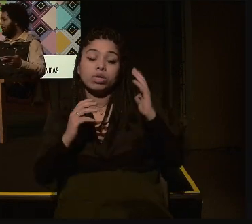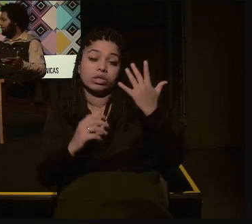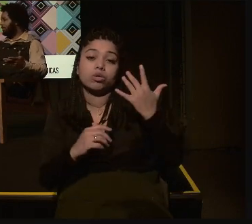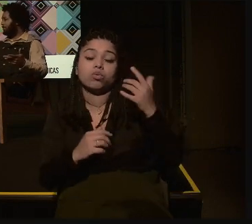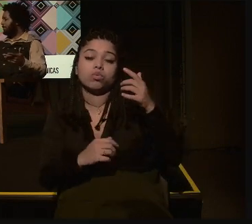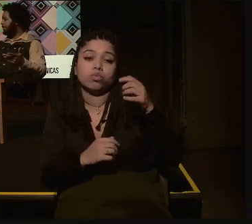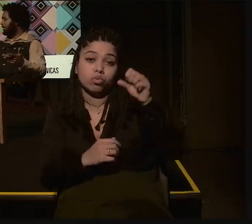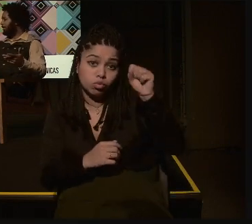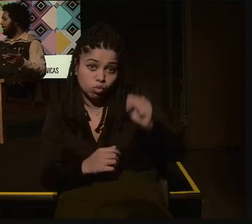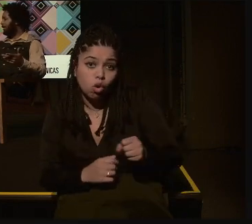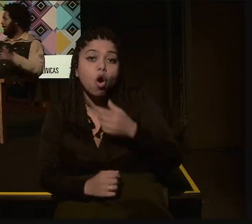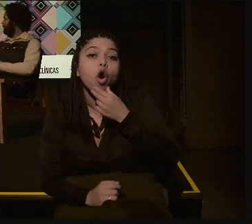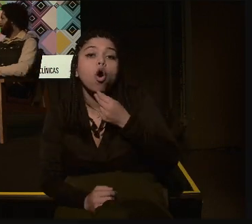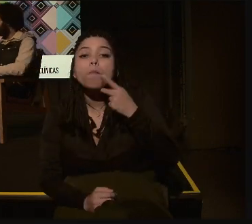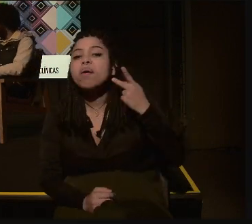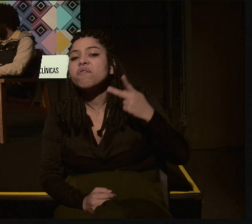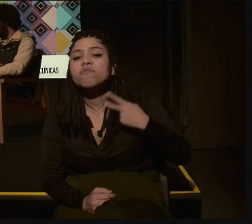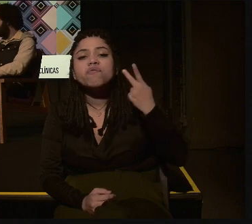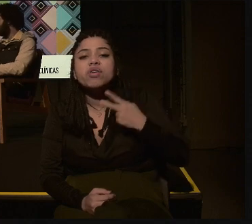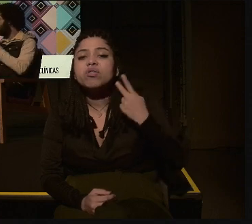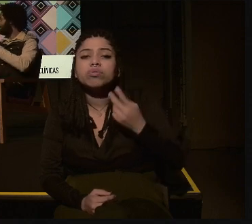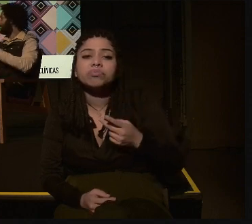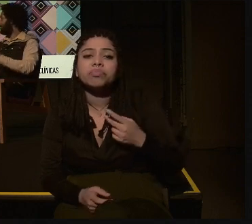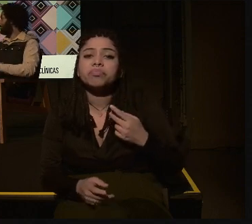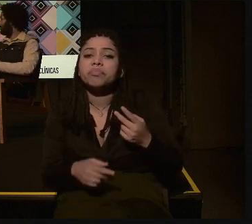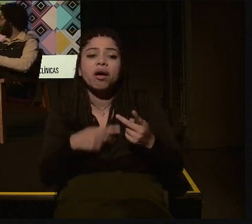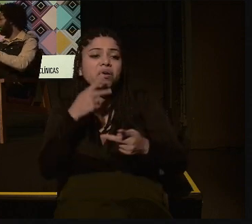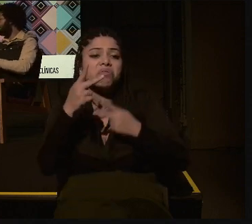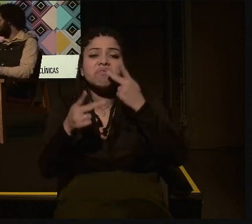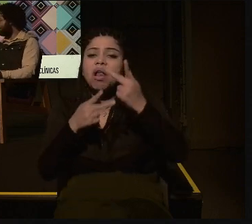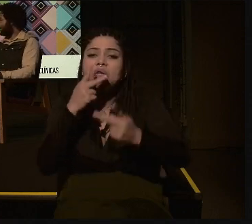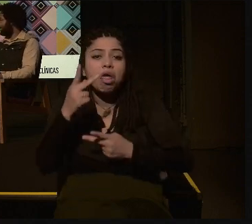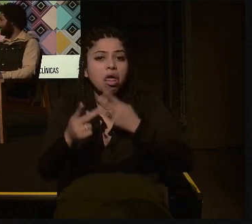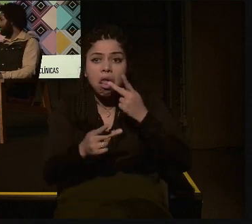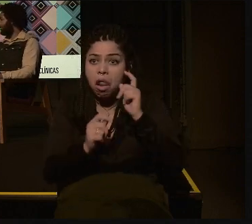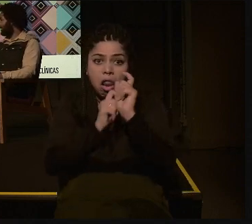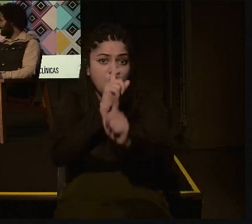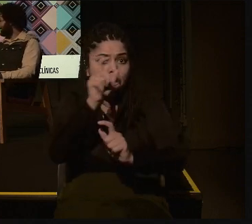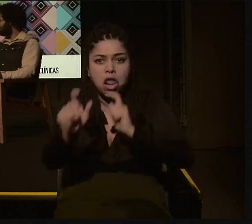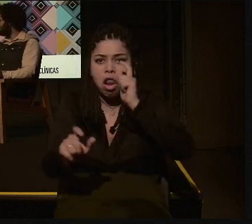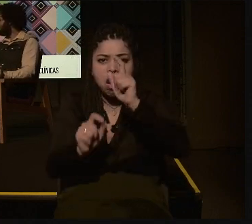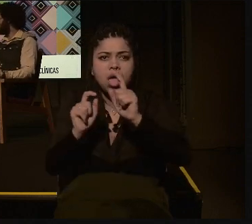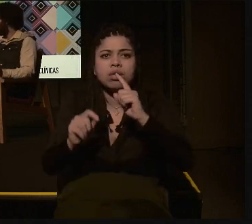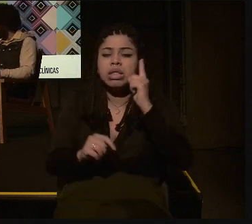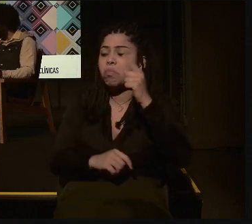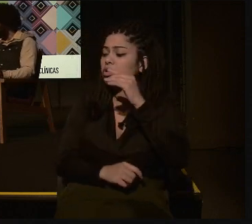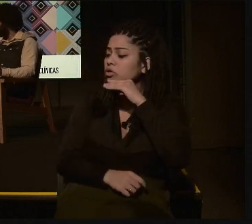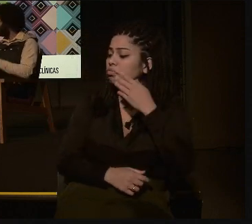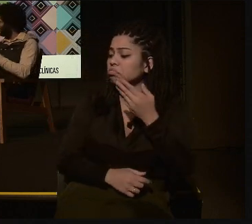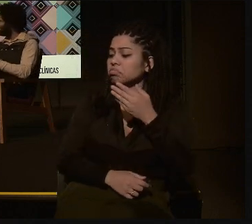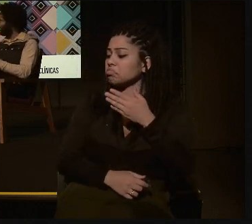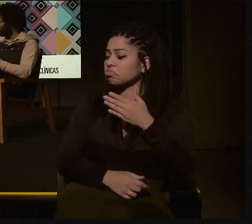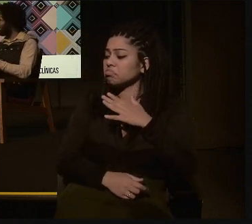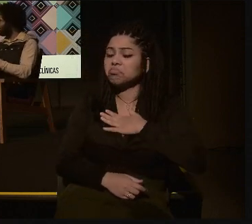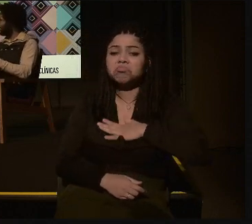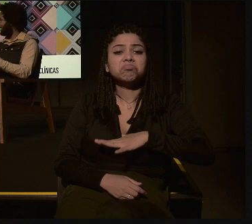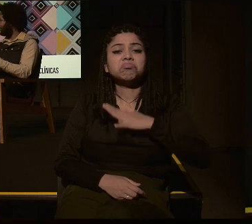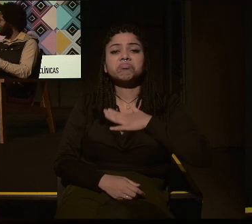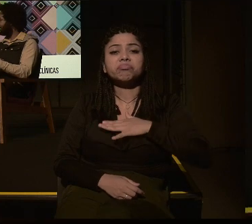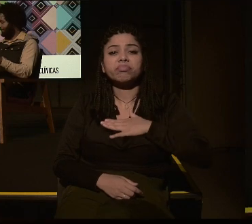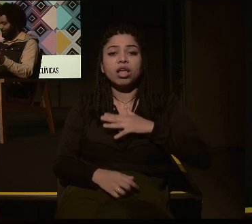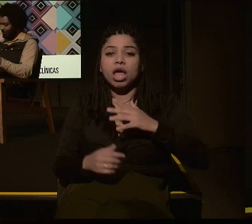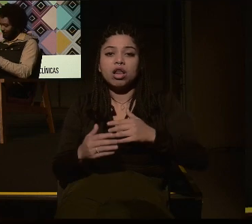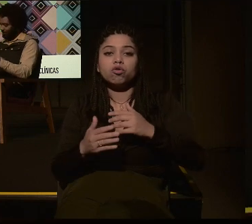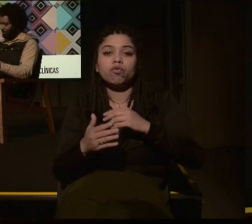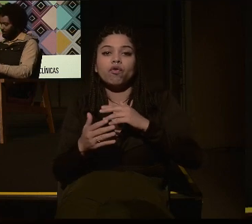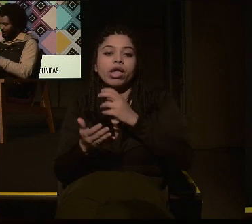falou e a galera falou, não, tá tranquilo, o conselho de ética falou, não foi racismo e continuou o mandato. Você viu esse caso do